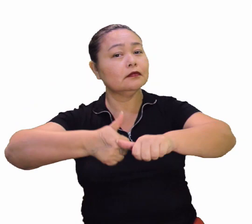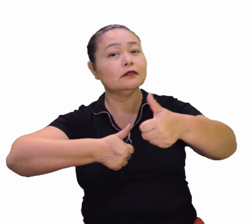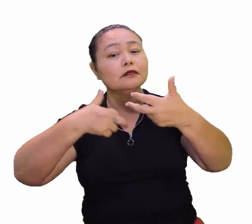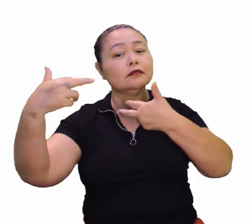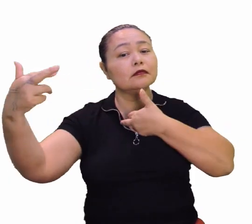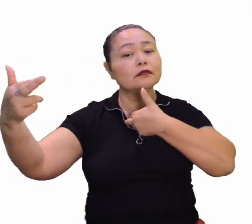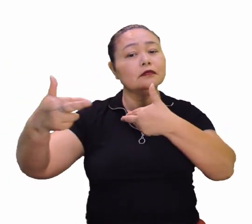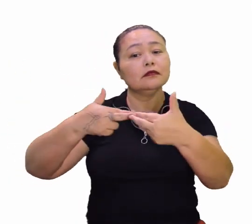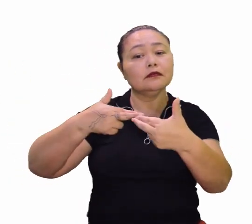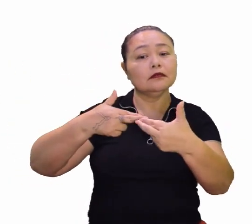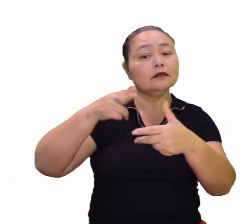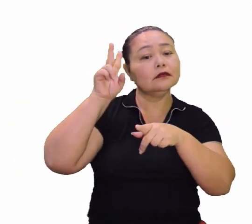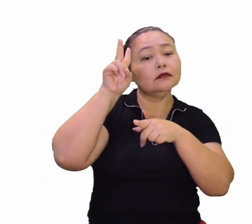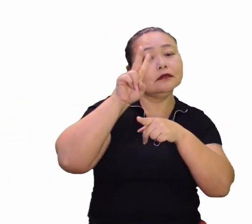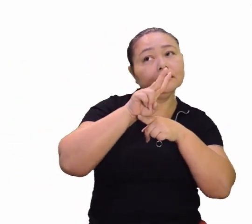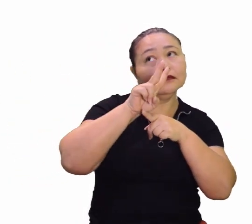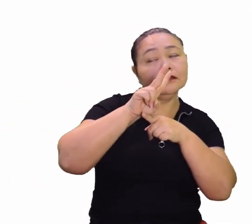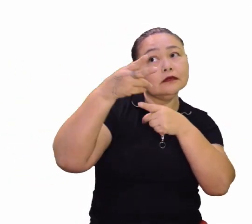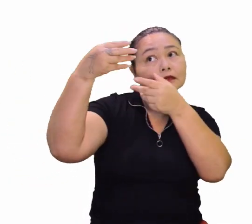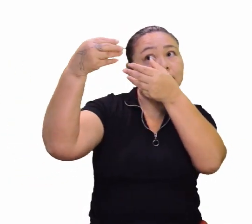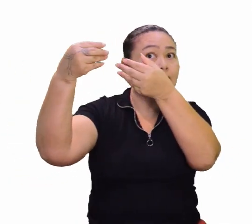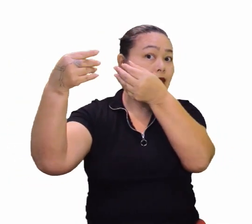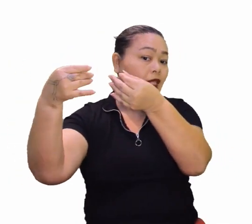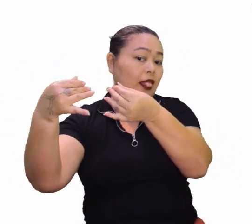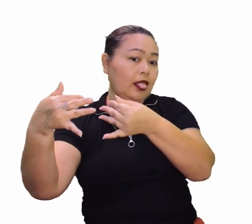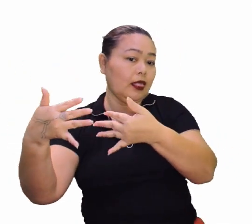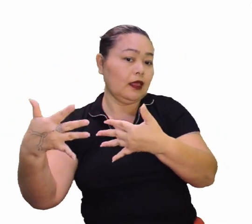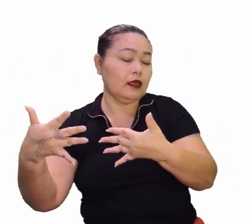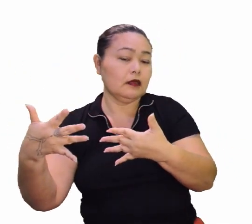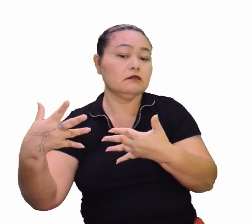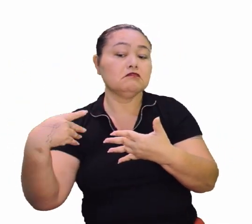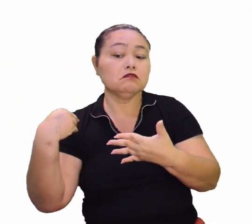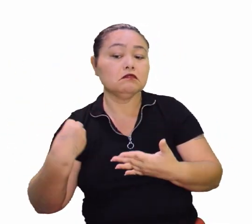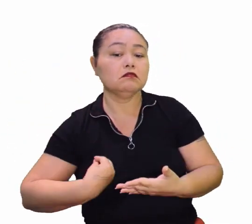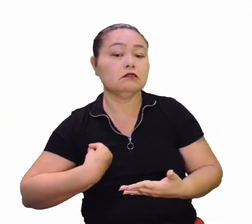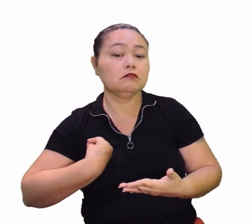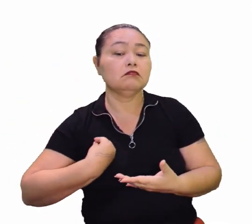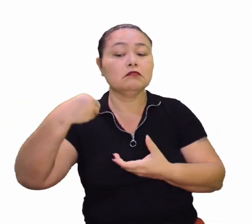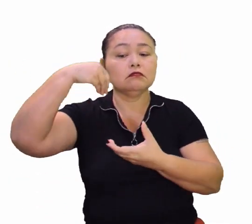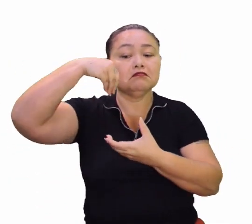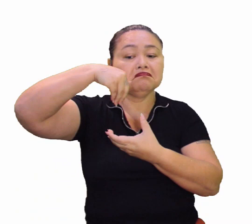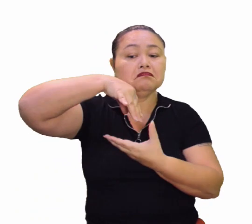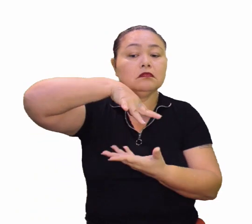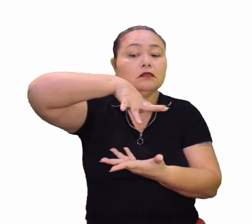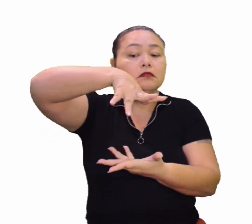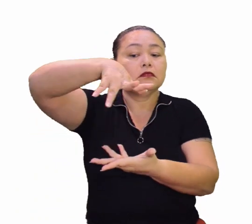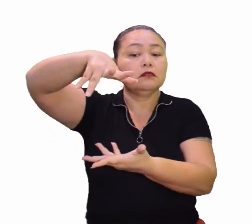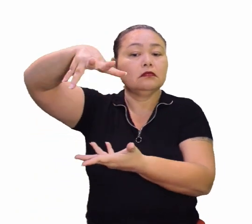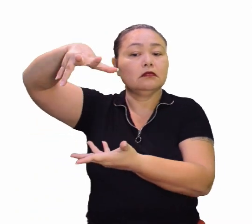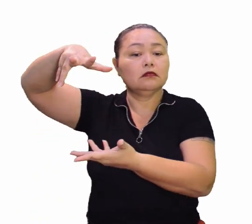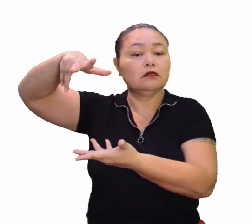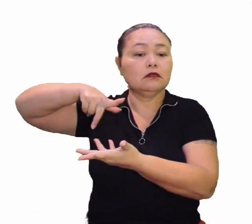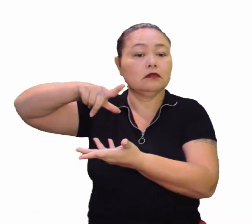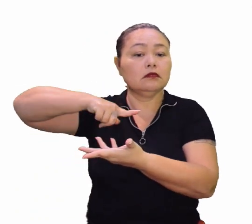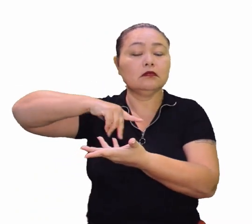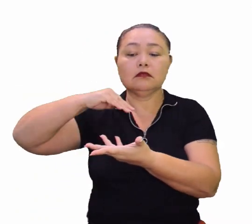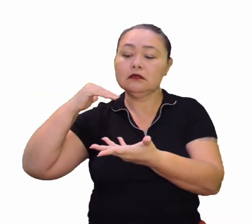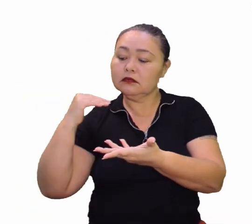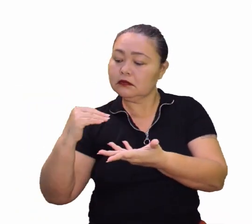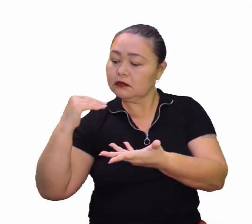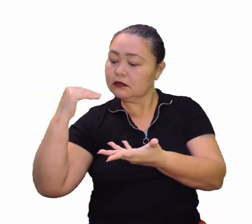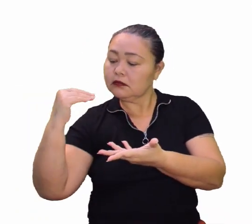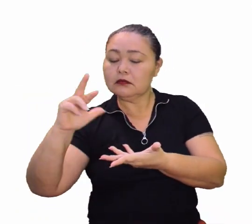as relações entre preservação e degradação da vida no planeta,